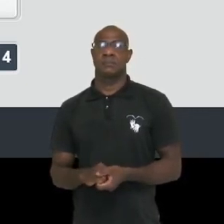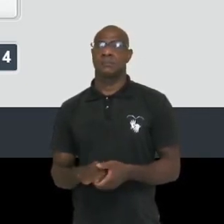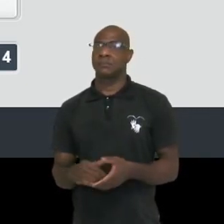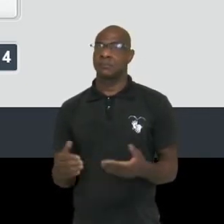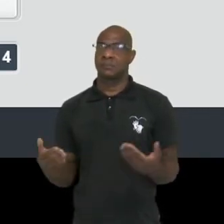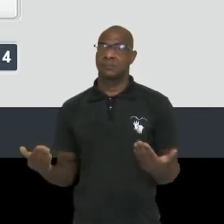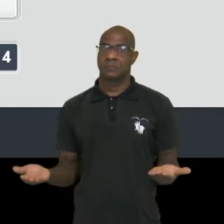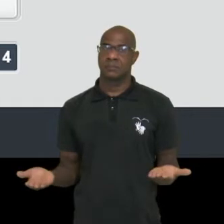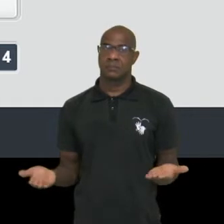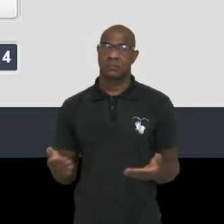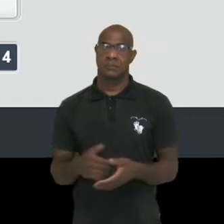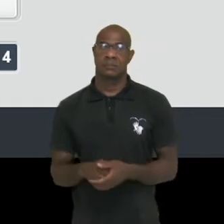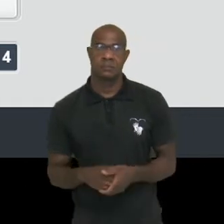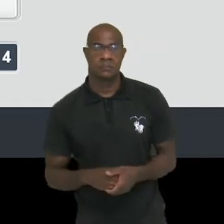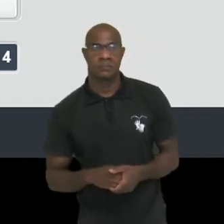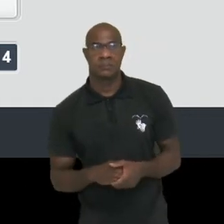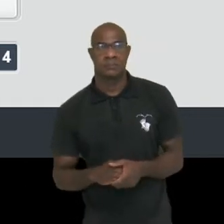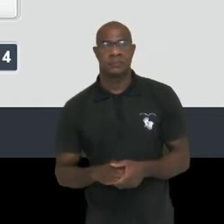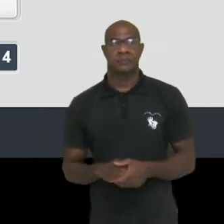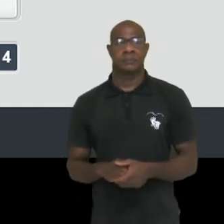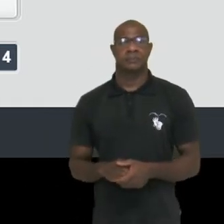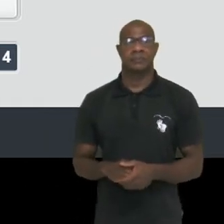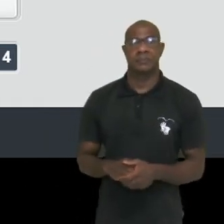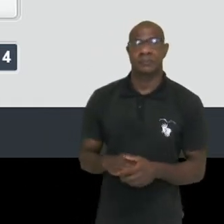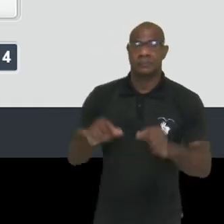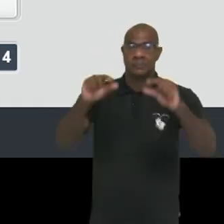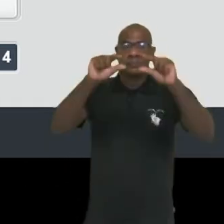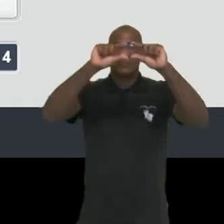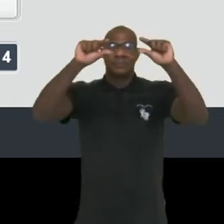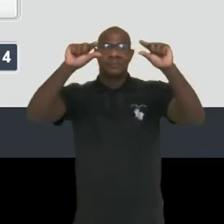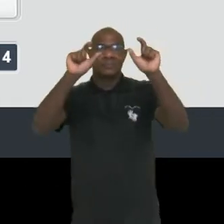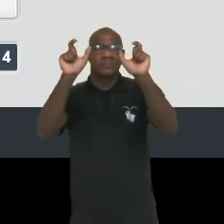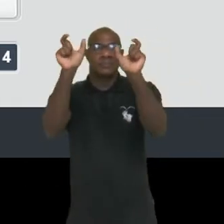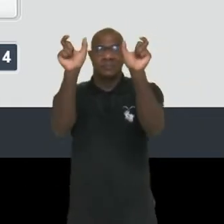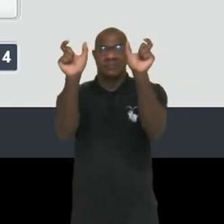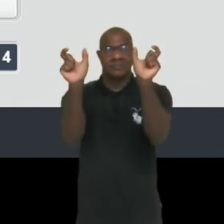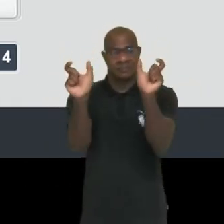Então, das quatro expressões que nós temos aqui para nós